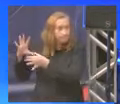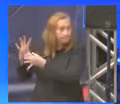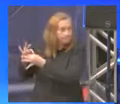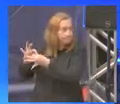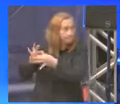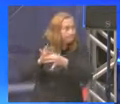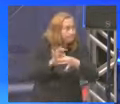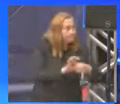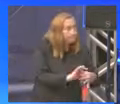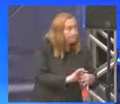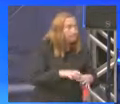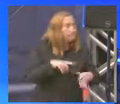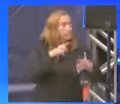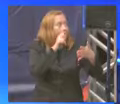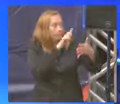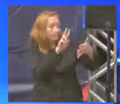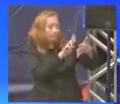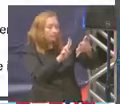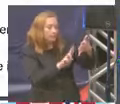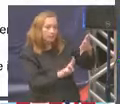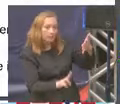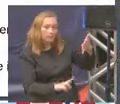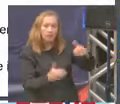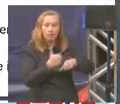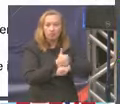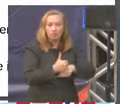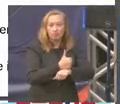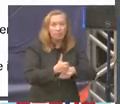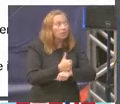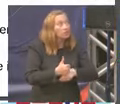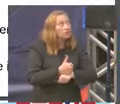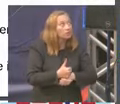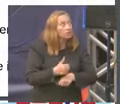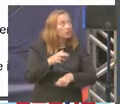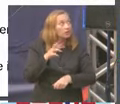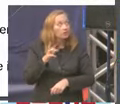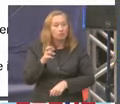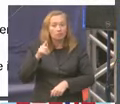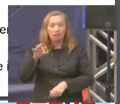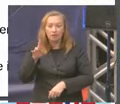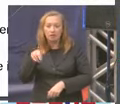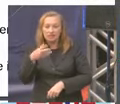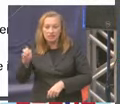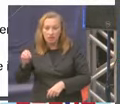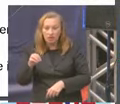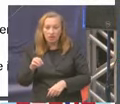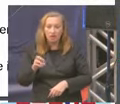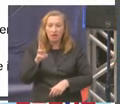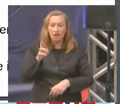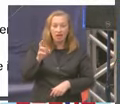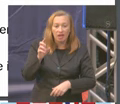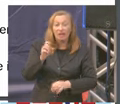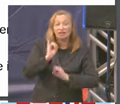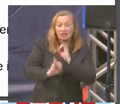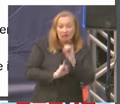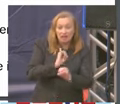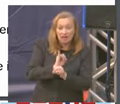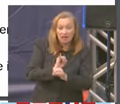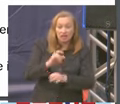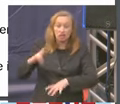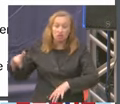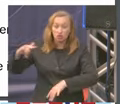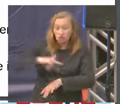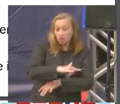mesmas listas de profissões ali, olha só, programação, redes, IoT, drone, tudo isso é passível de certificação